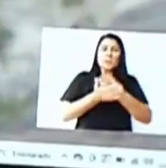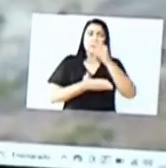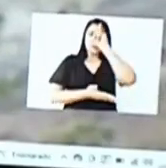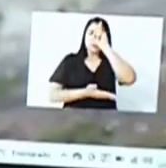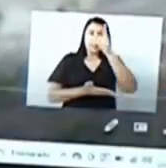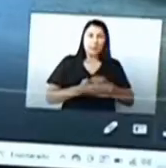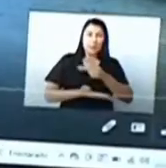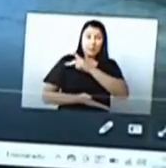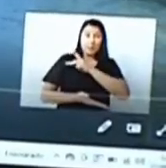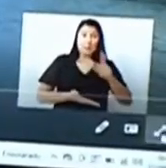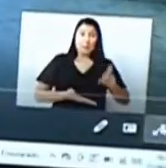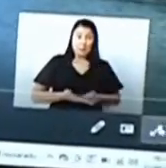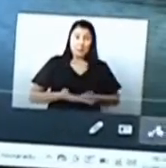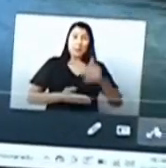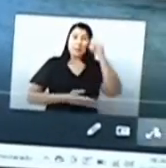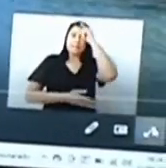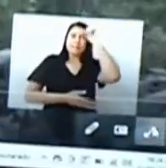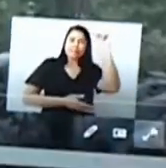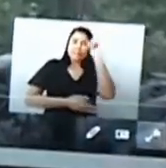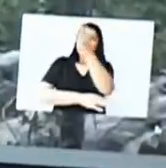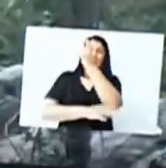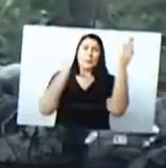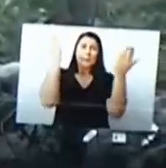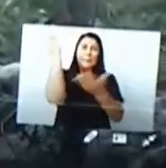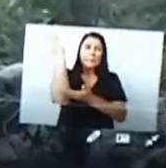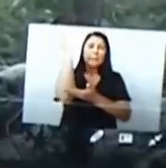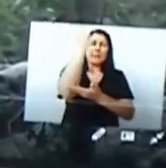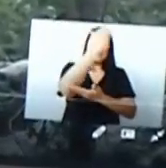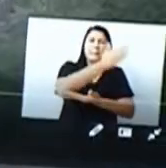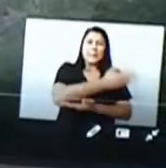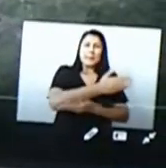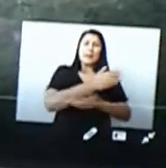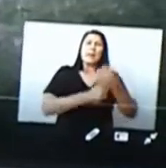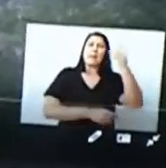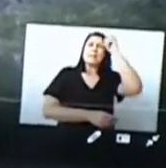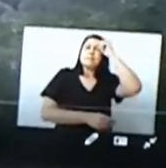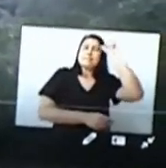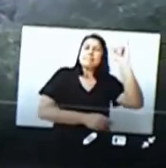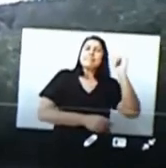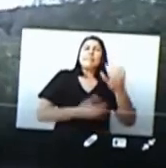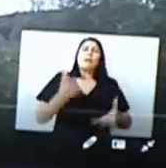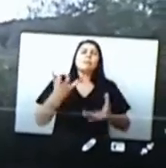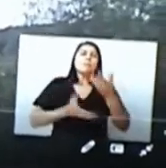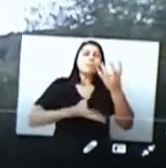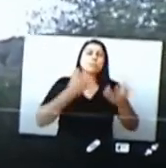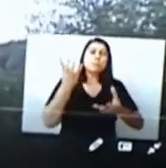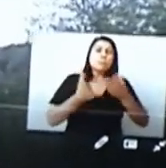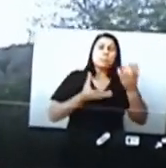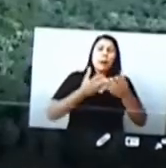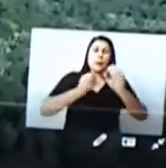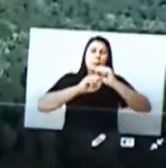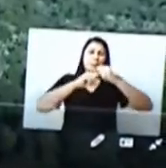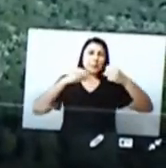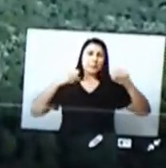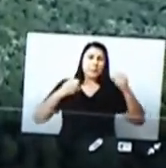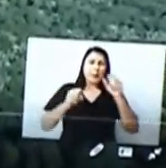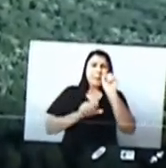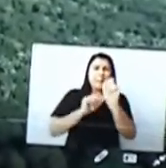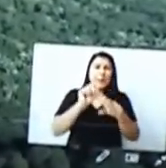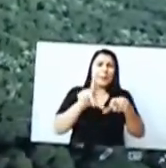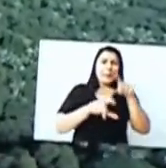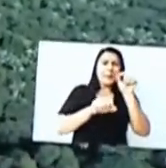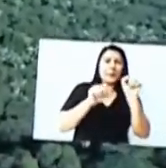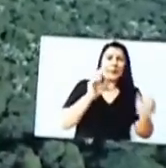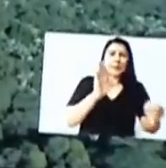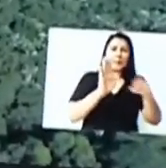toda a tecnologia que a SEMAR está aplicando para acompanhamento do território piauiense, para que a gente possa, de uma certa forma, garantir